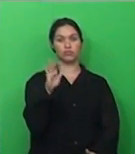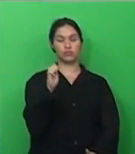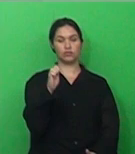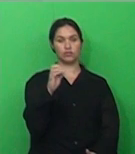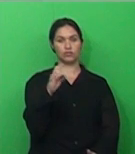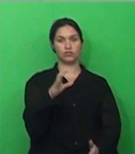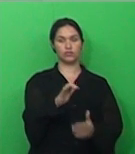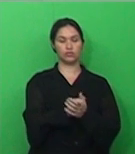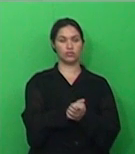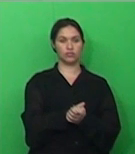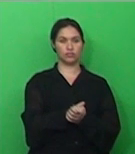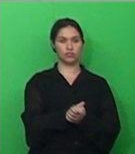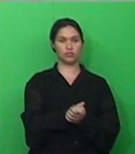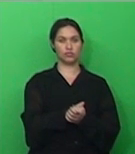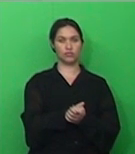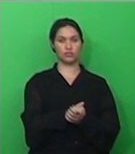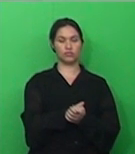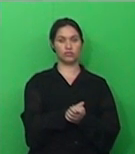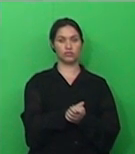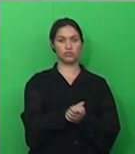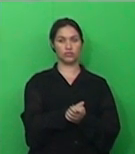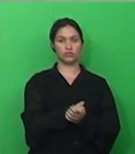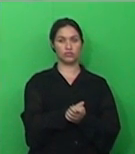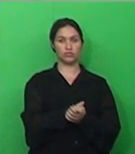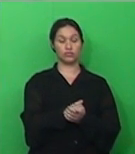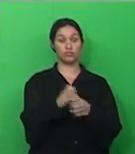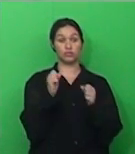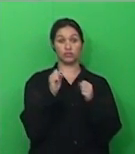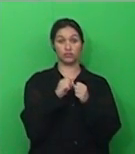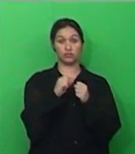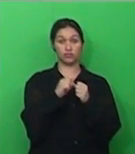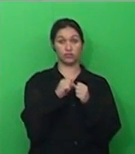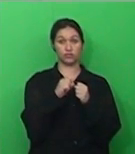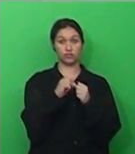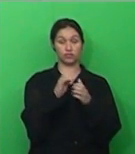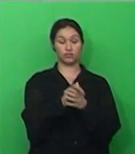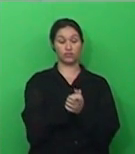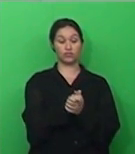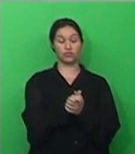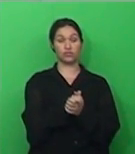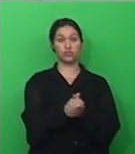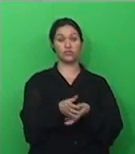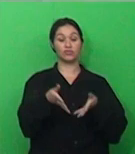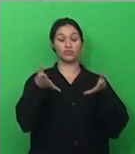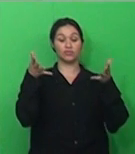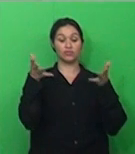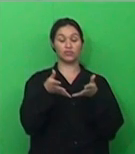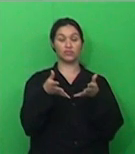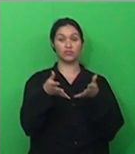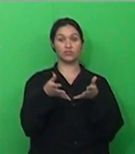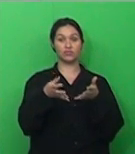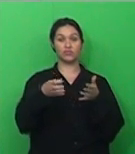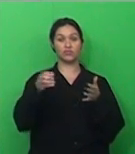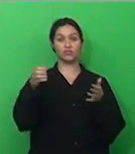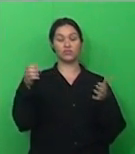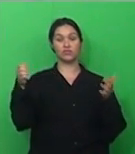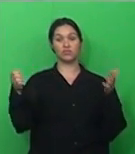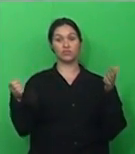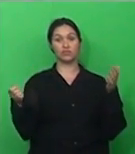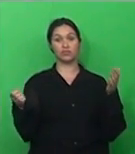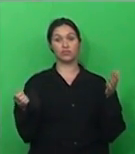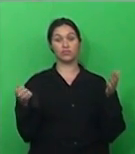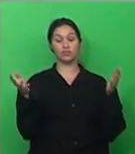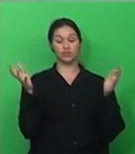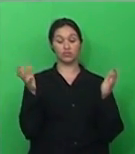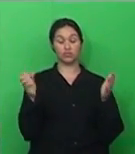que serão utilizados doravante em relação a esses dois contratos, foi lançado hoje, os editais de licitação. Me